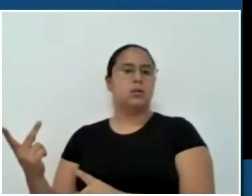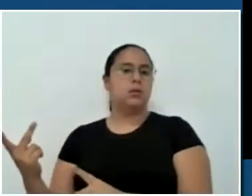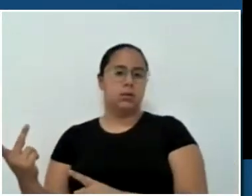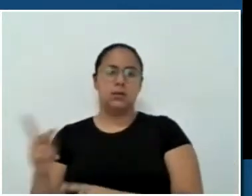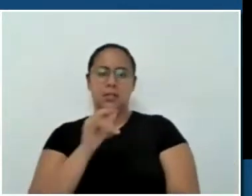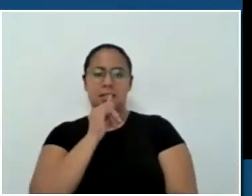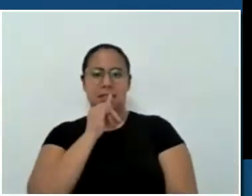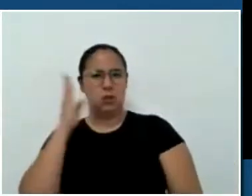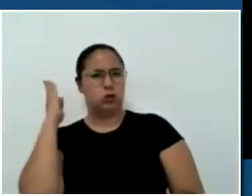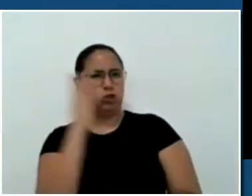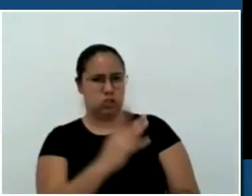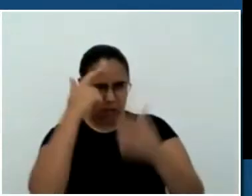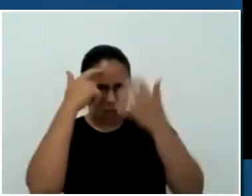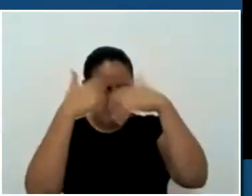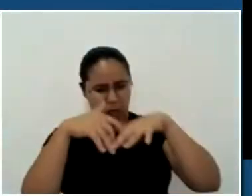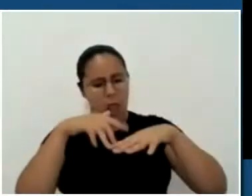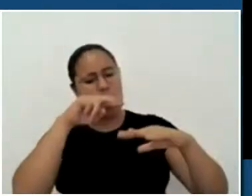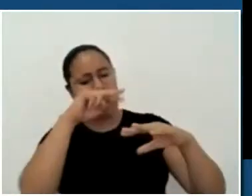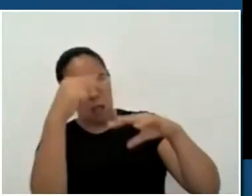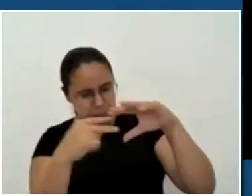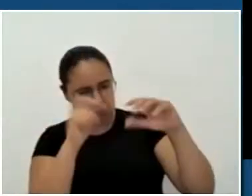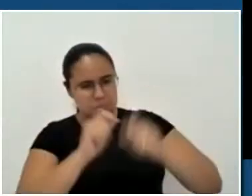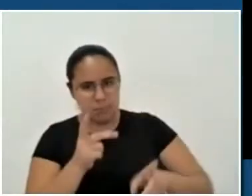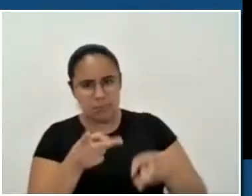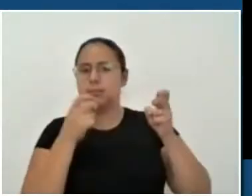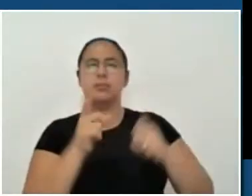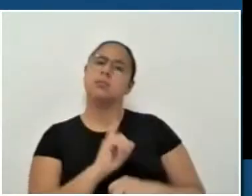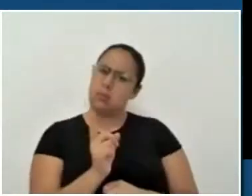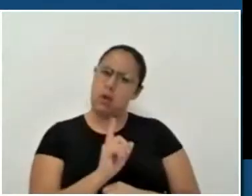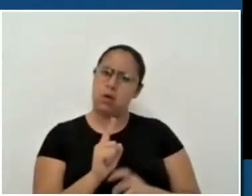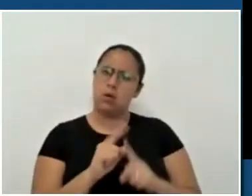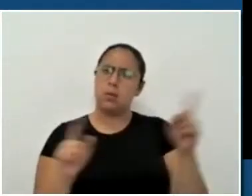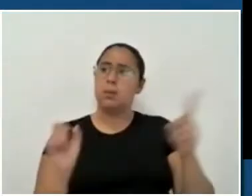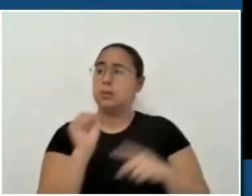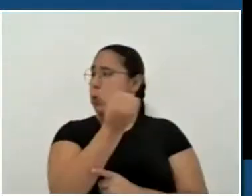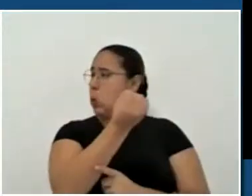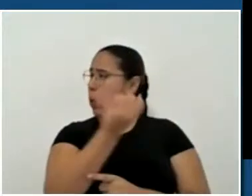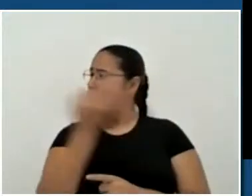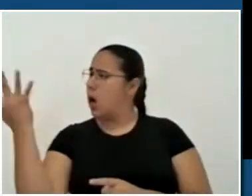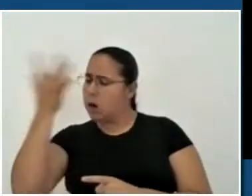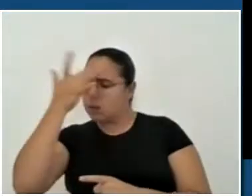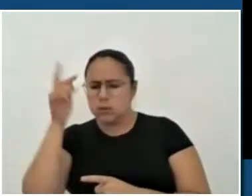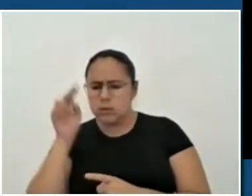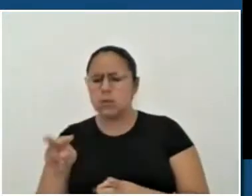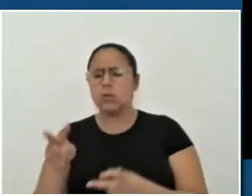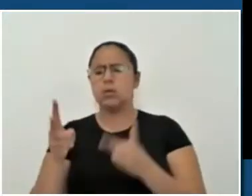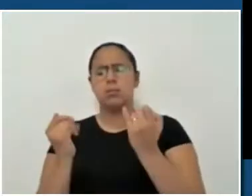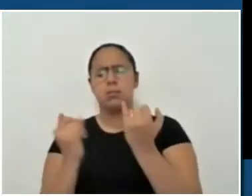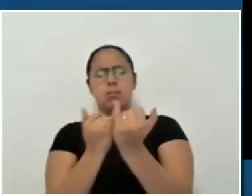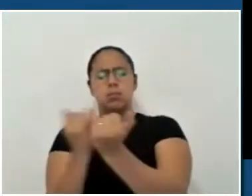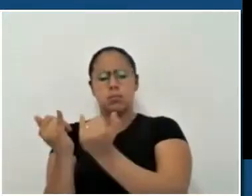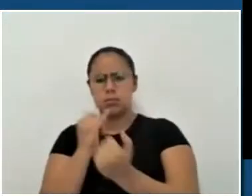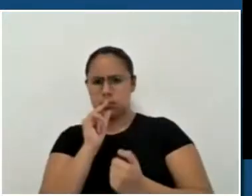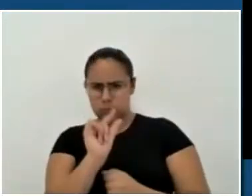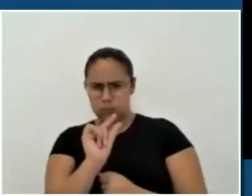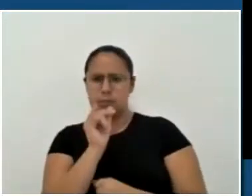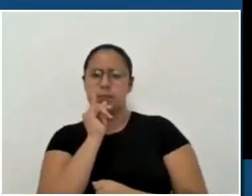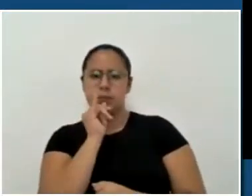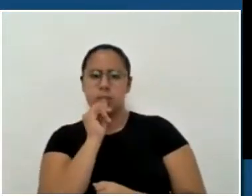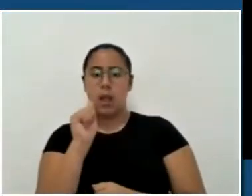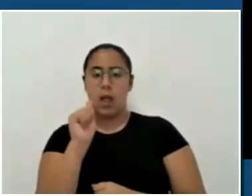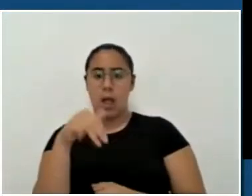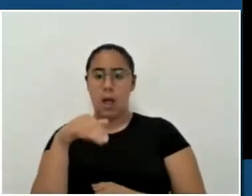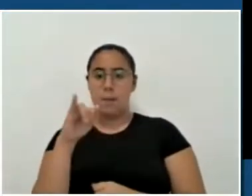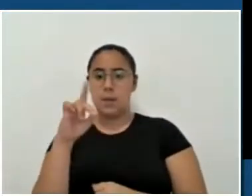200, 300 pessoas com determinado diagnóstico, um ou outro, você vê alterações. A amígdala no TDAH